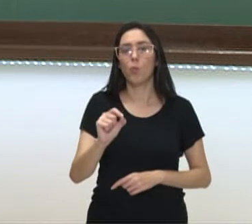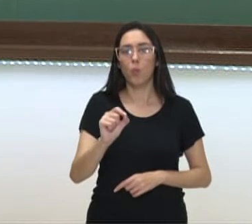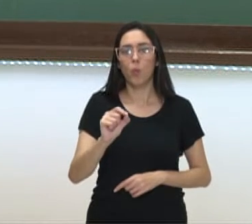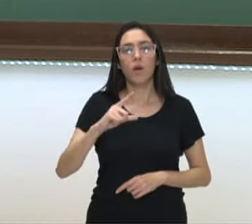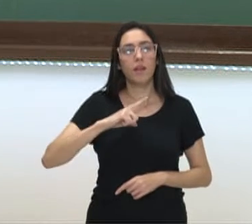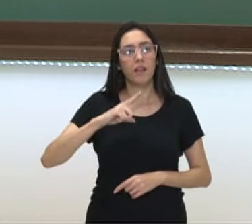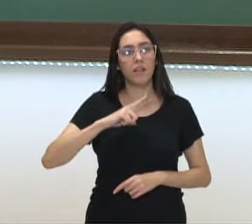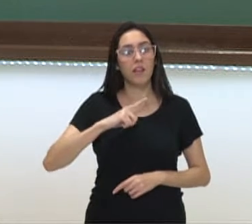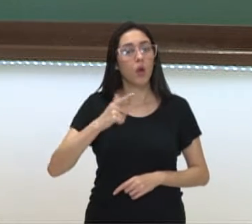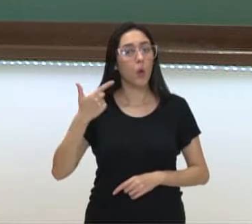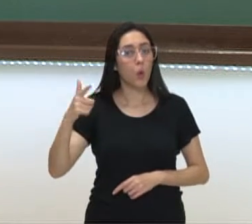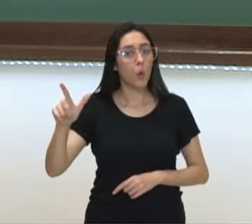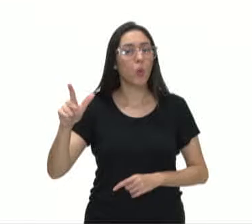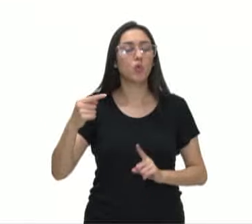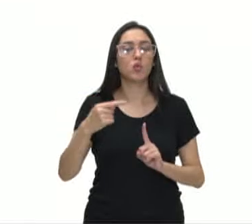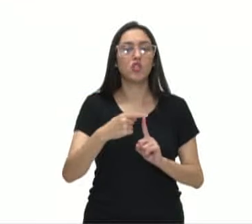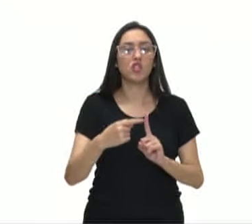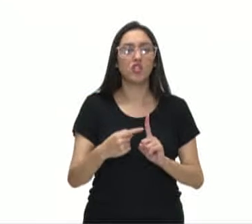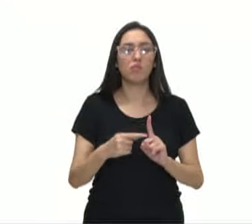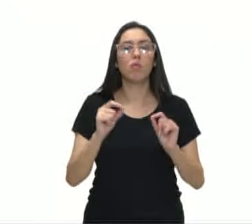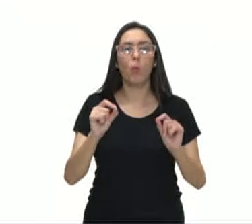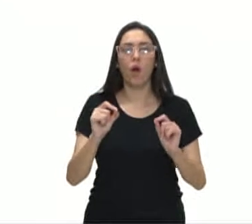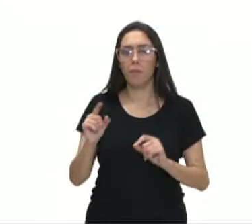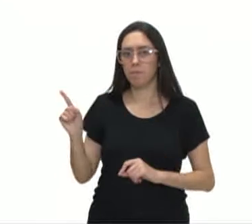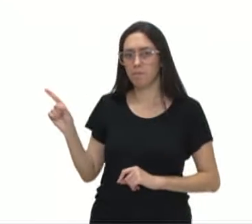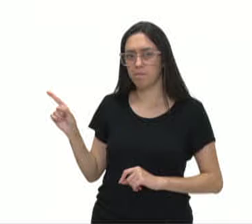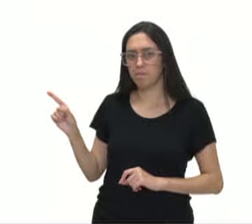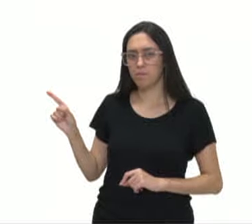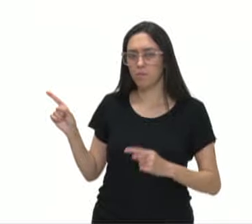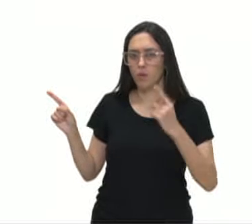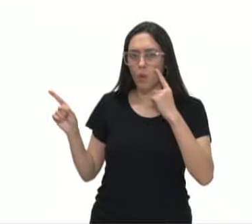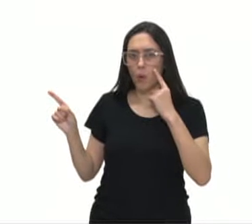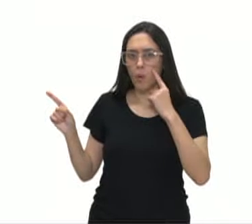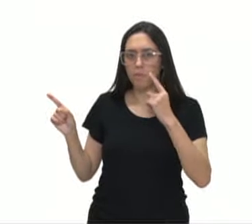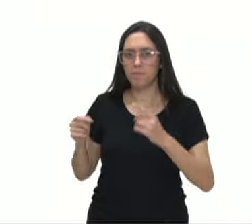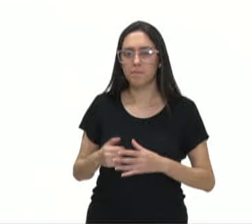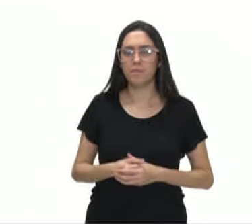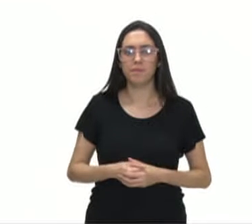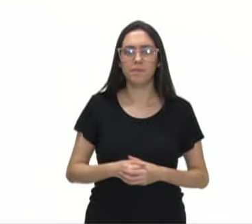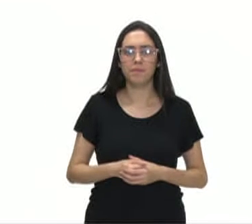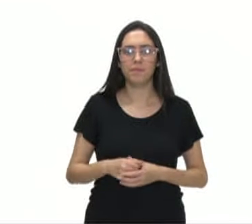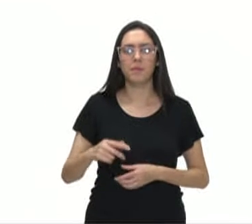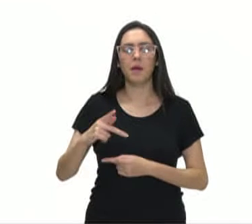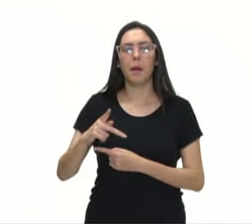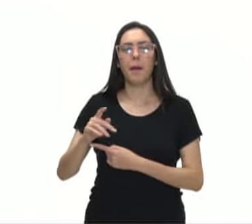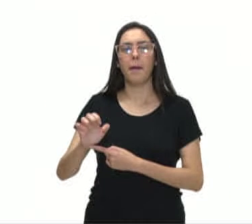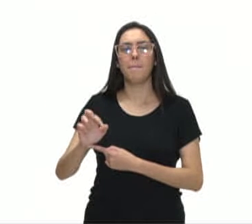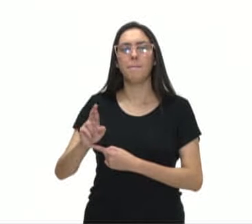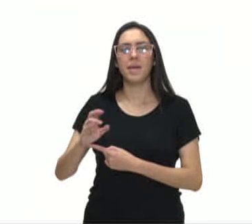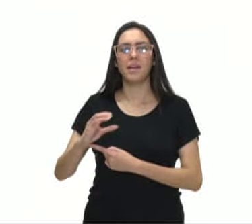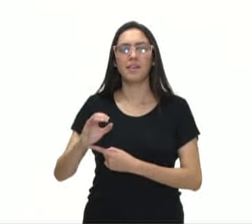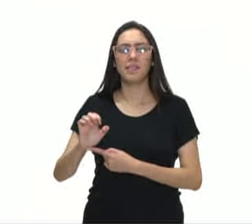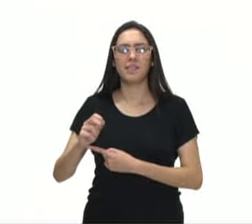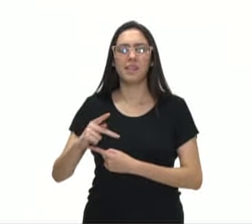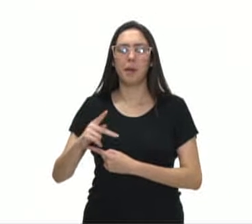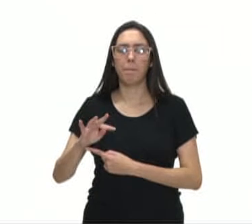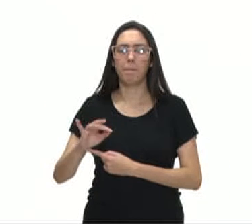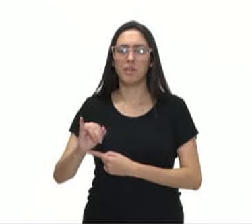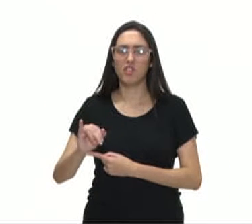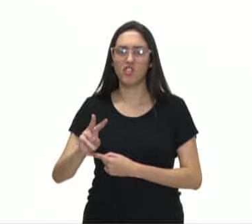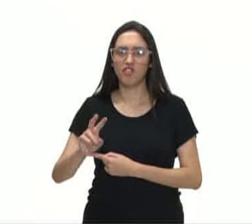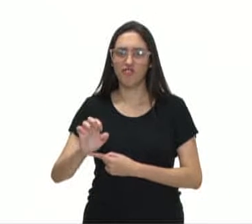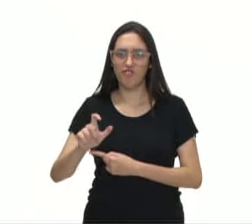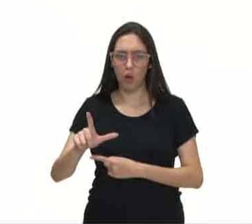uma outra forma de obsolescência, que é essa que está aparecendo para você aqui, que é a obsolescência perceptível. que é